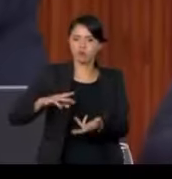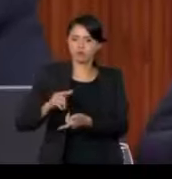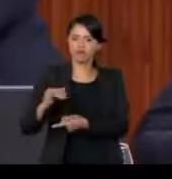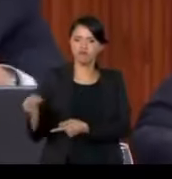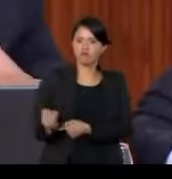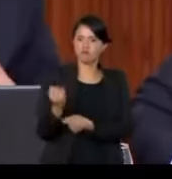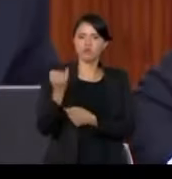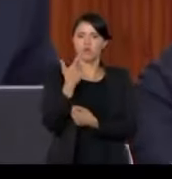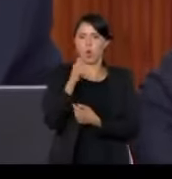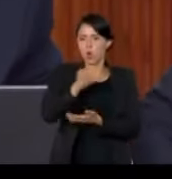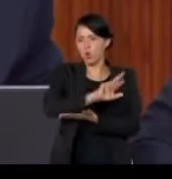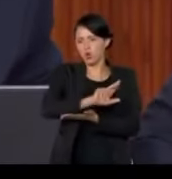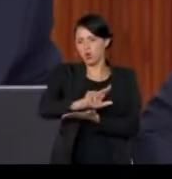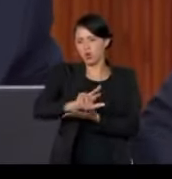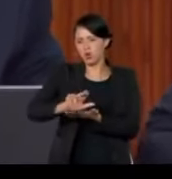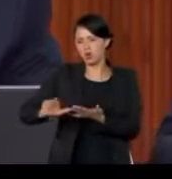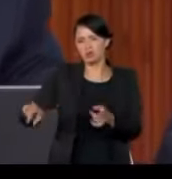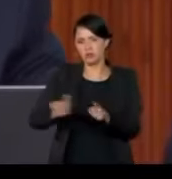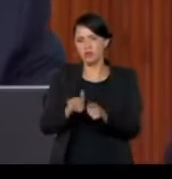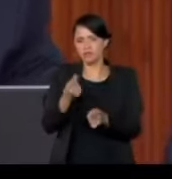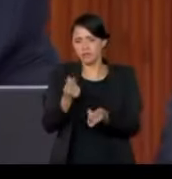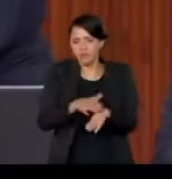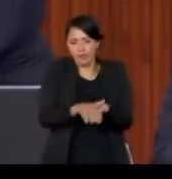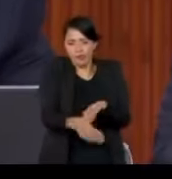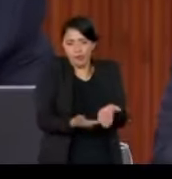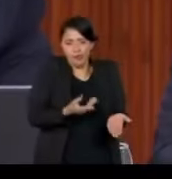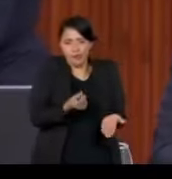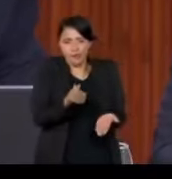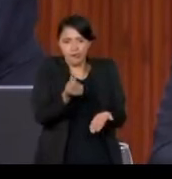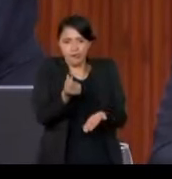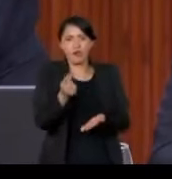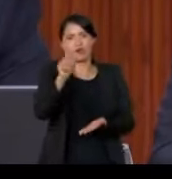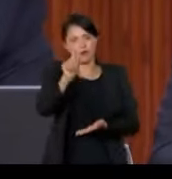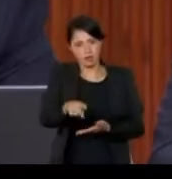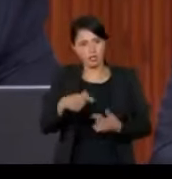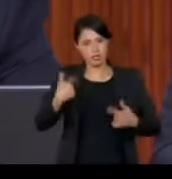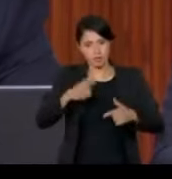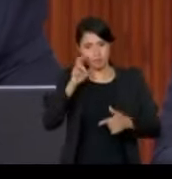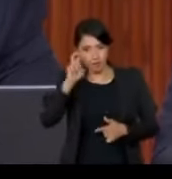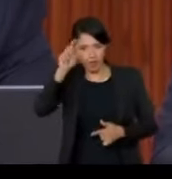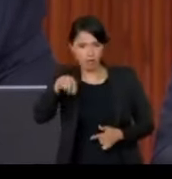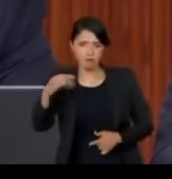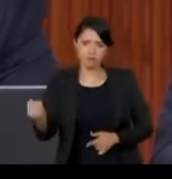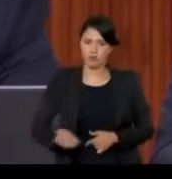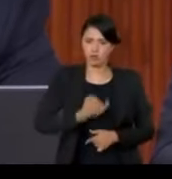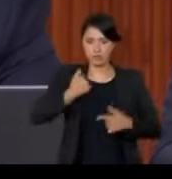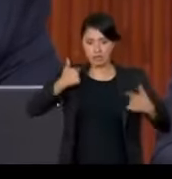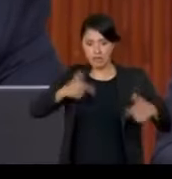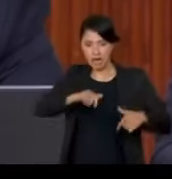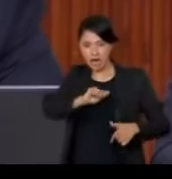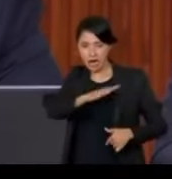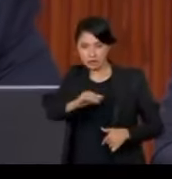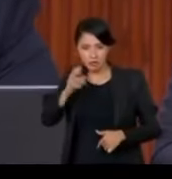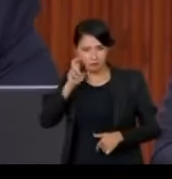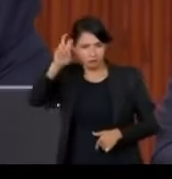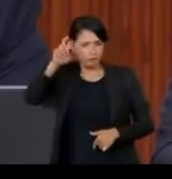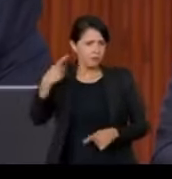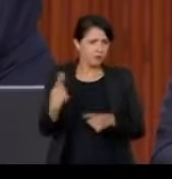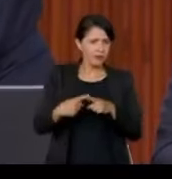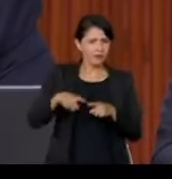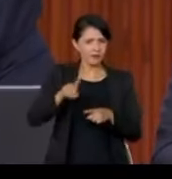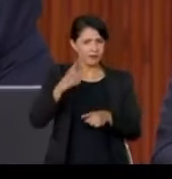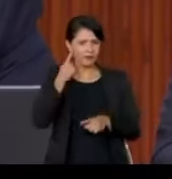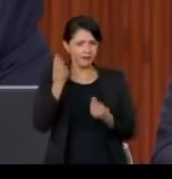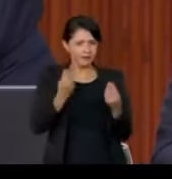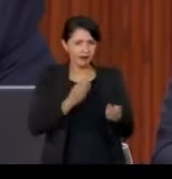dinheiro numa série de outras atividades. Por isso, essa ação de inteligência é fundamental. E se a ação de inteligência é fundamental, por que não pensar, inclusive, em